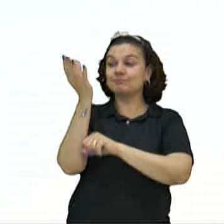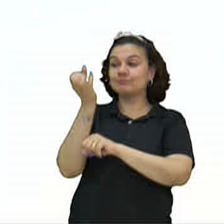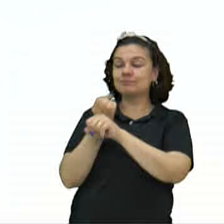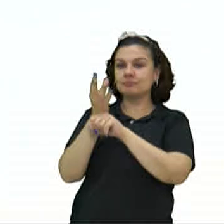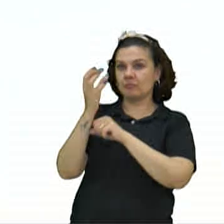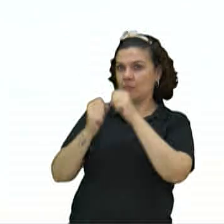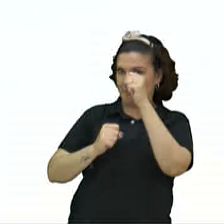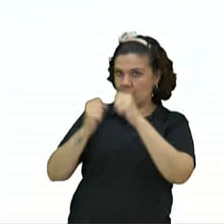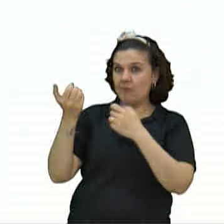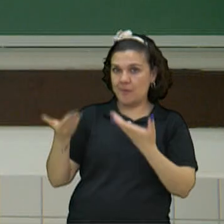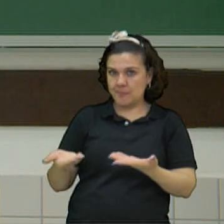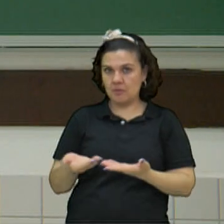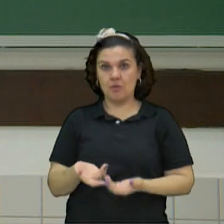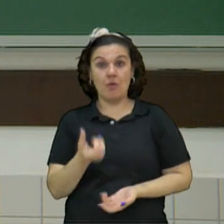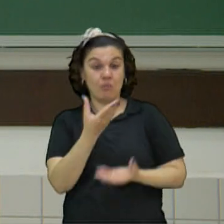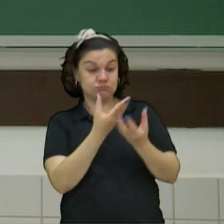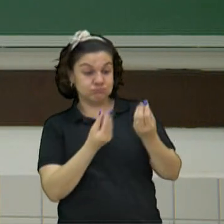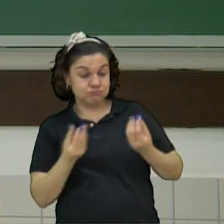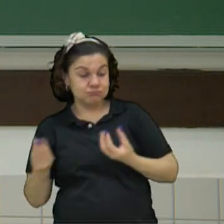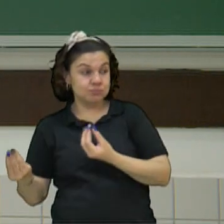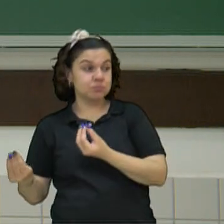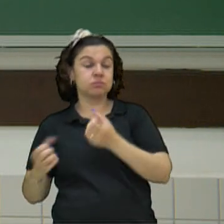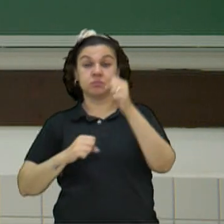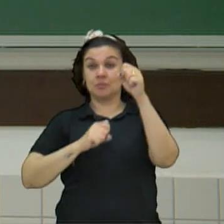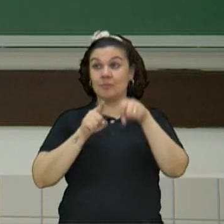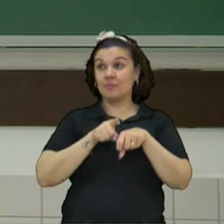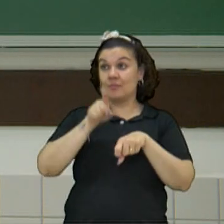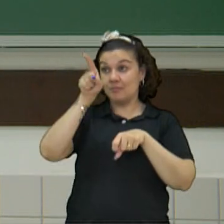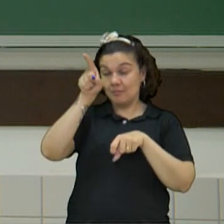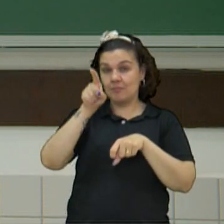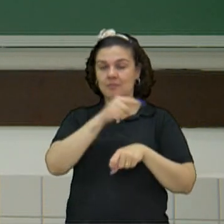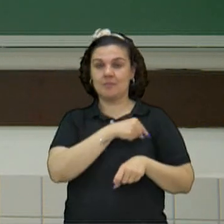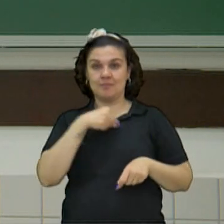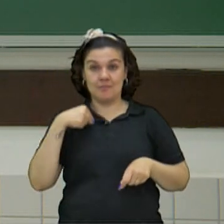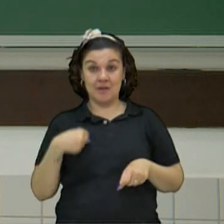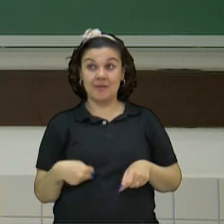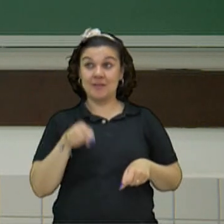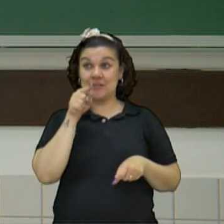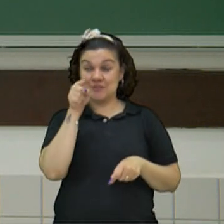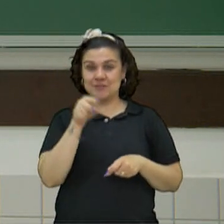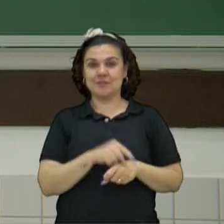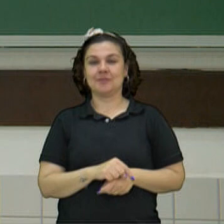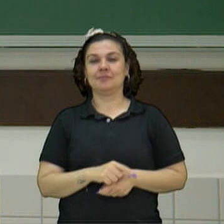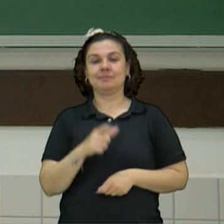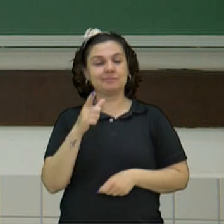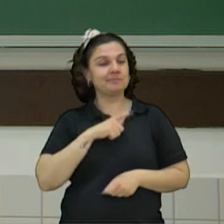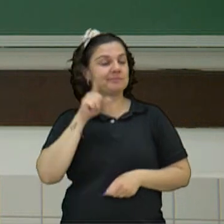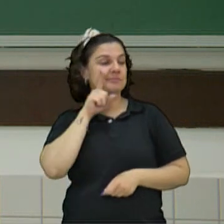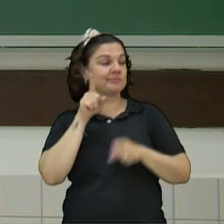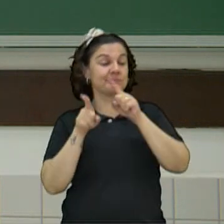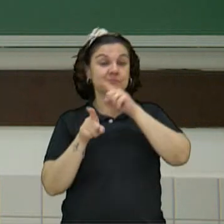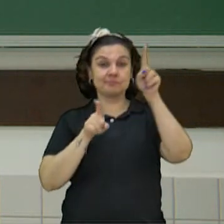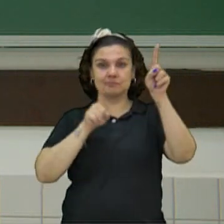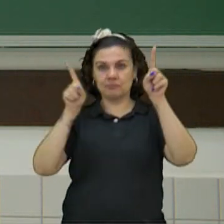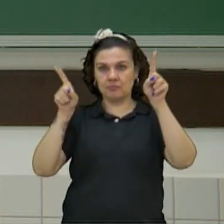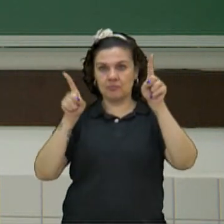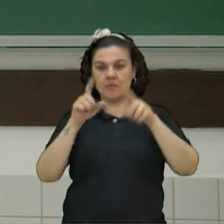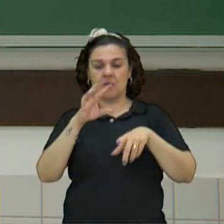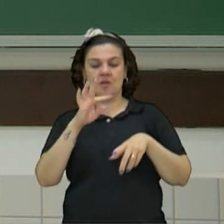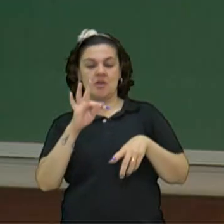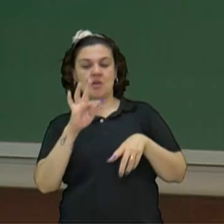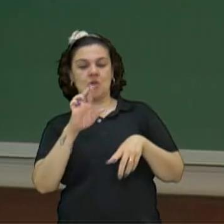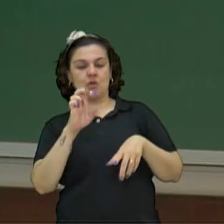suas indústrias. E olha quantas indústrias tem hoje na China que são dos Estados Unidos. Inclusive o Trump